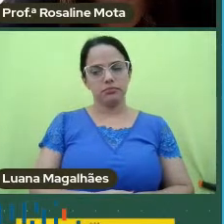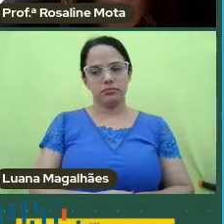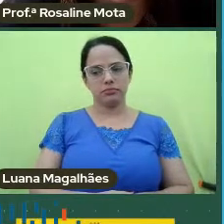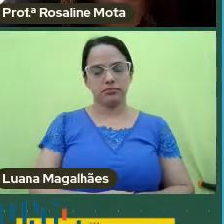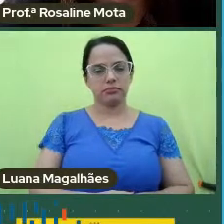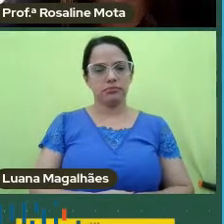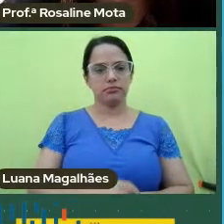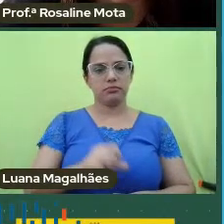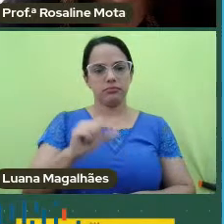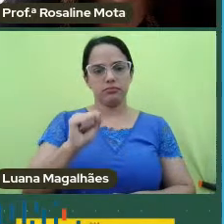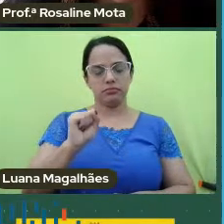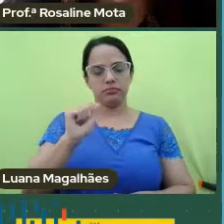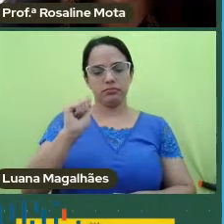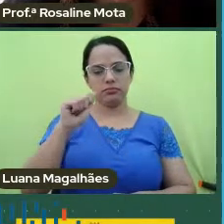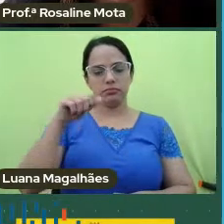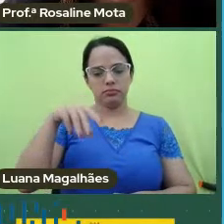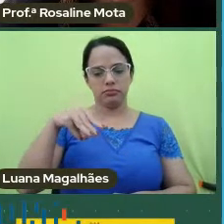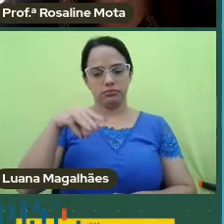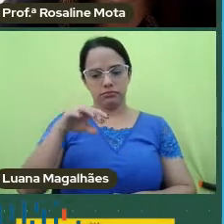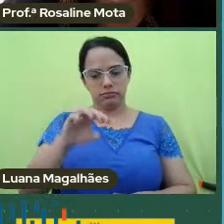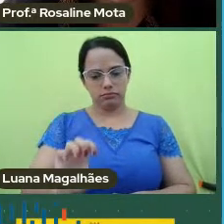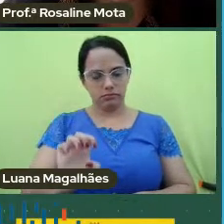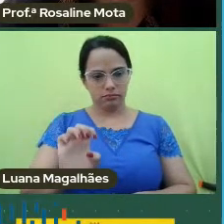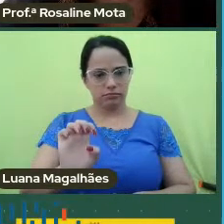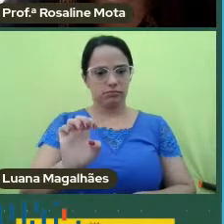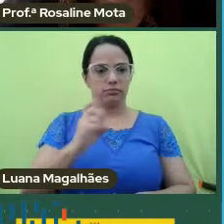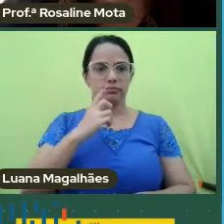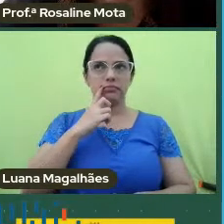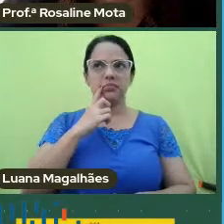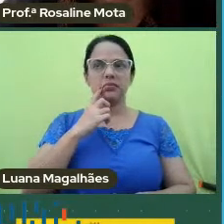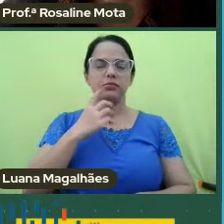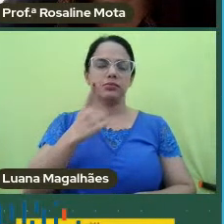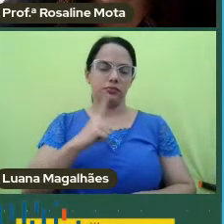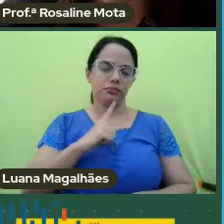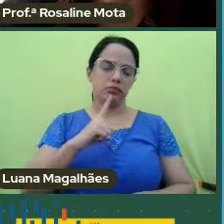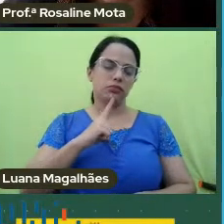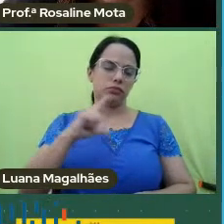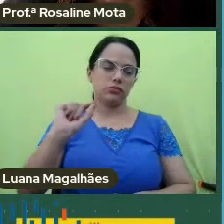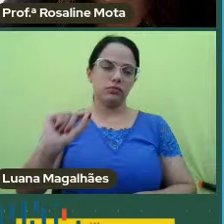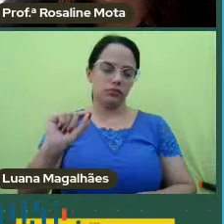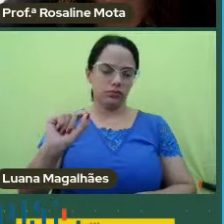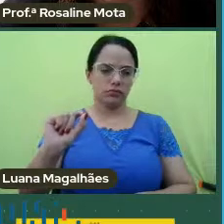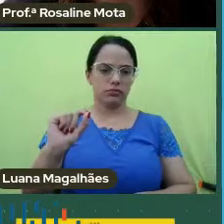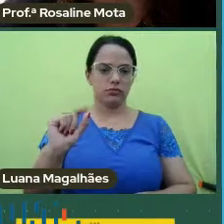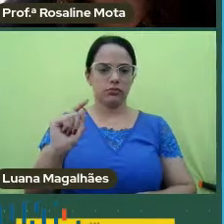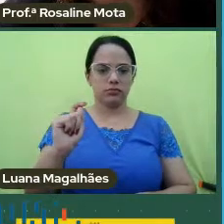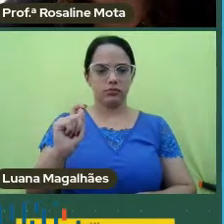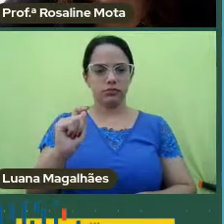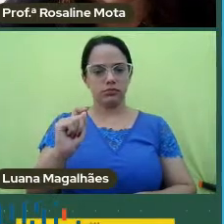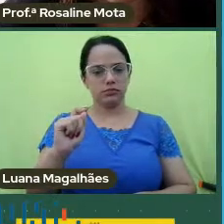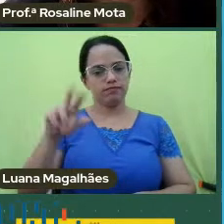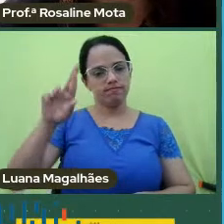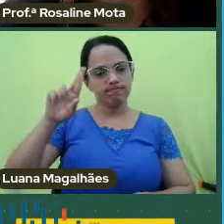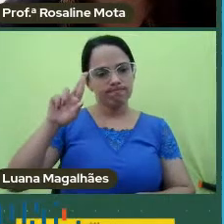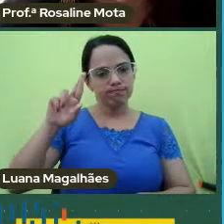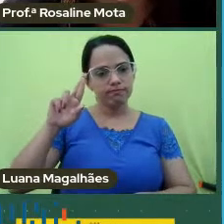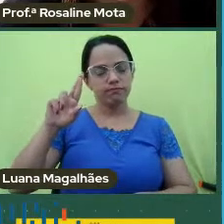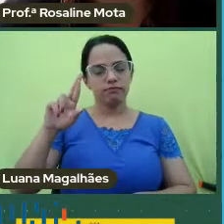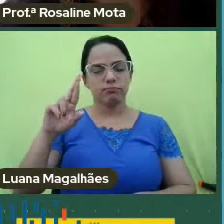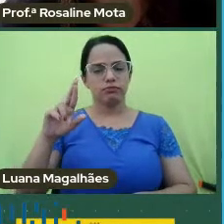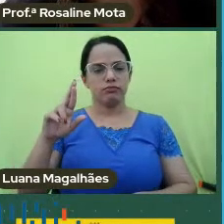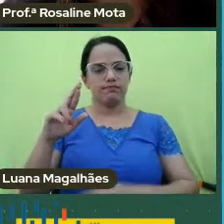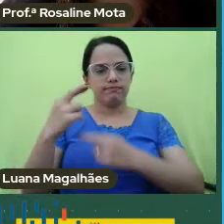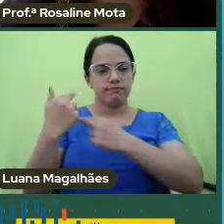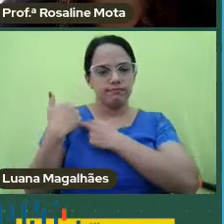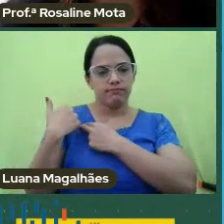SAMI ele tem uma peculiaridade e uma responsabilidade